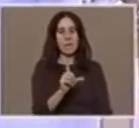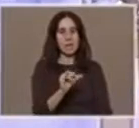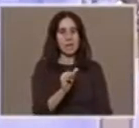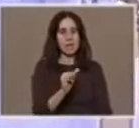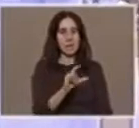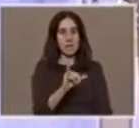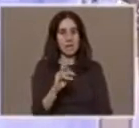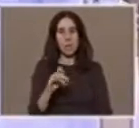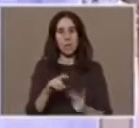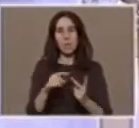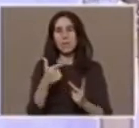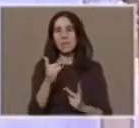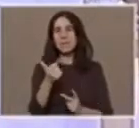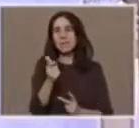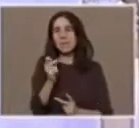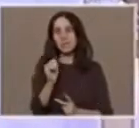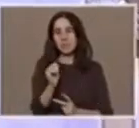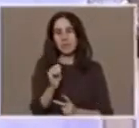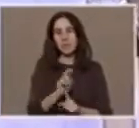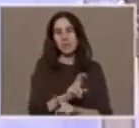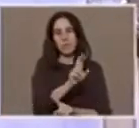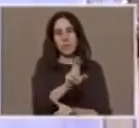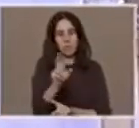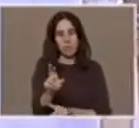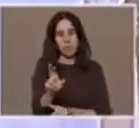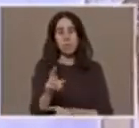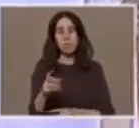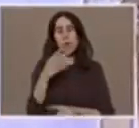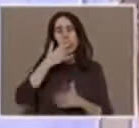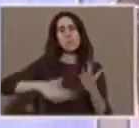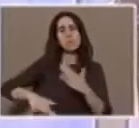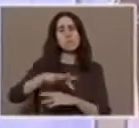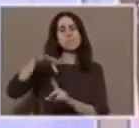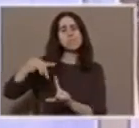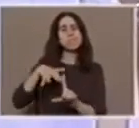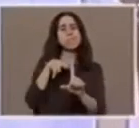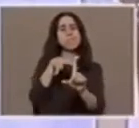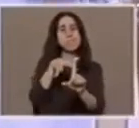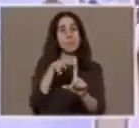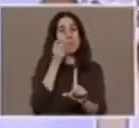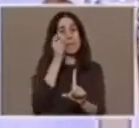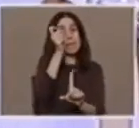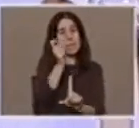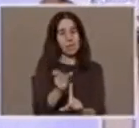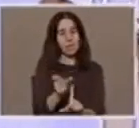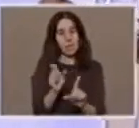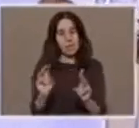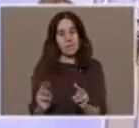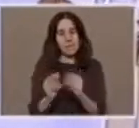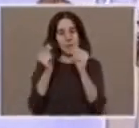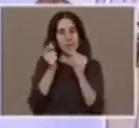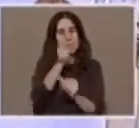Tiberíades. Seguia-o numerosa multidão por ver os milagres que ele realizava